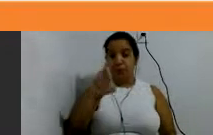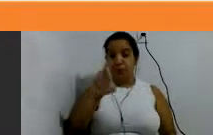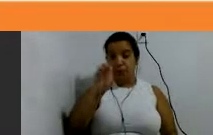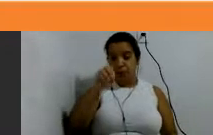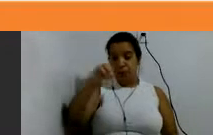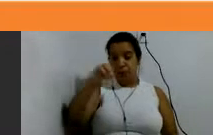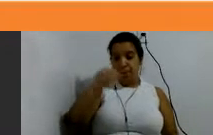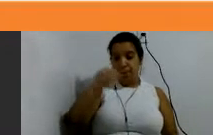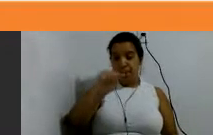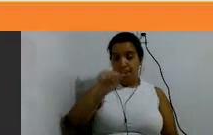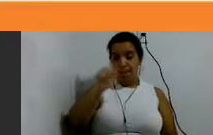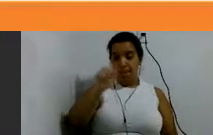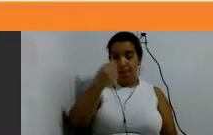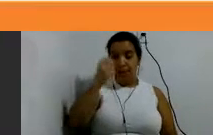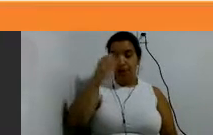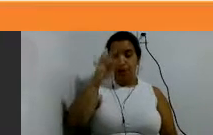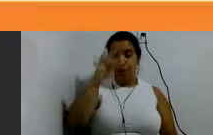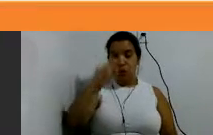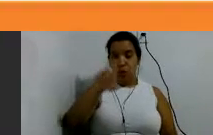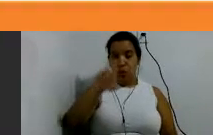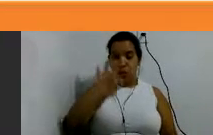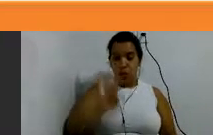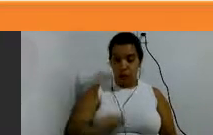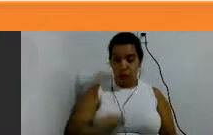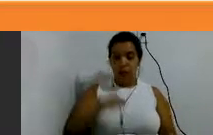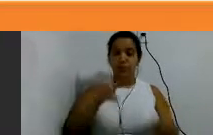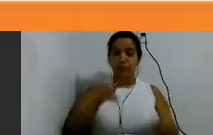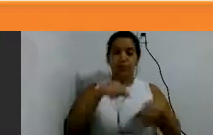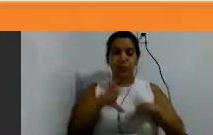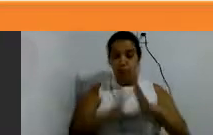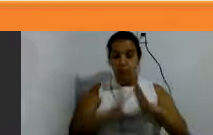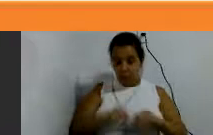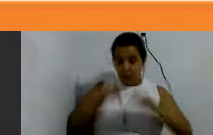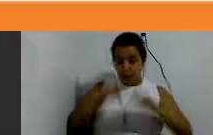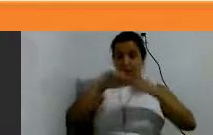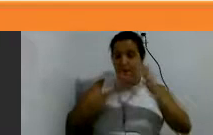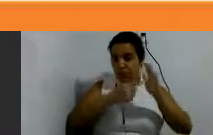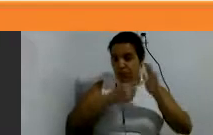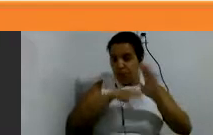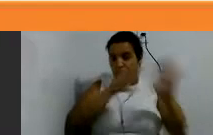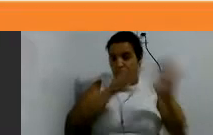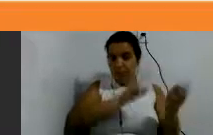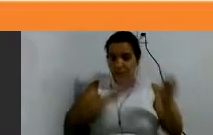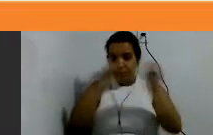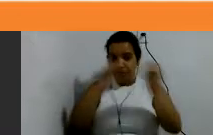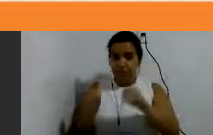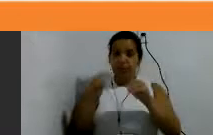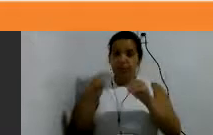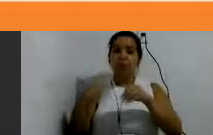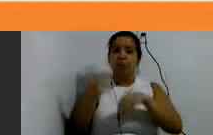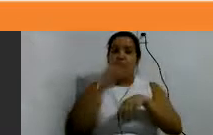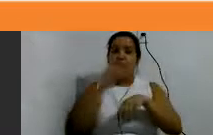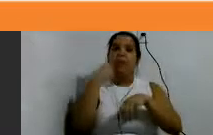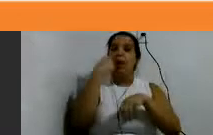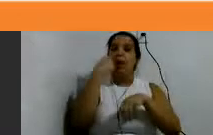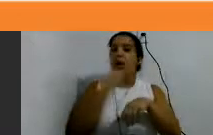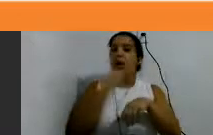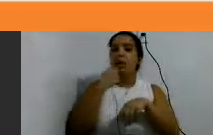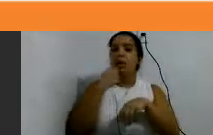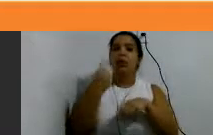intestino. Então, elas vão se multiplicar e vão migrar lá para a probóscide do inseto. Então, a probóscide